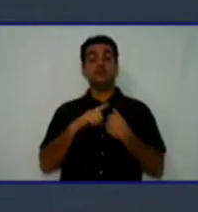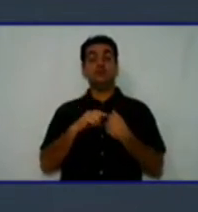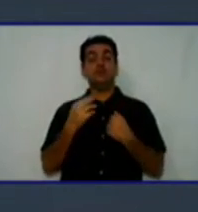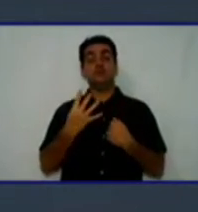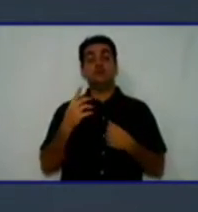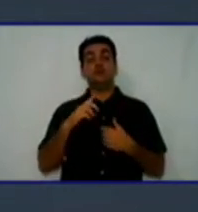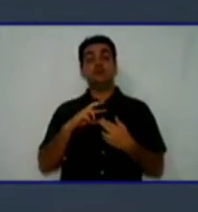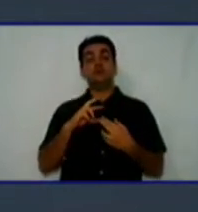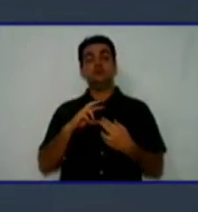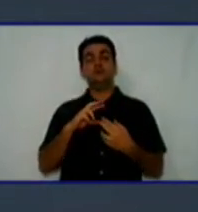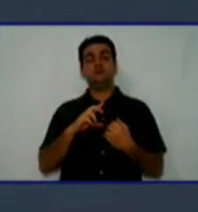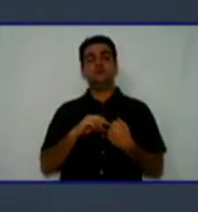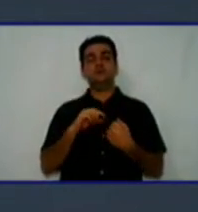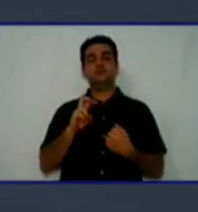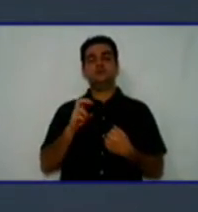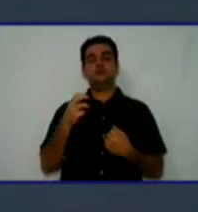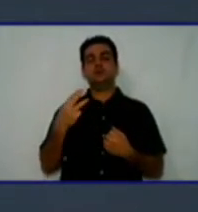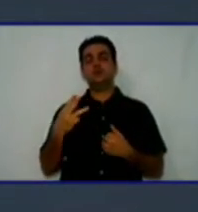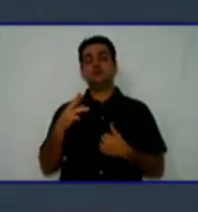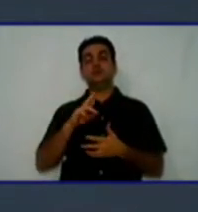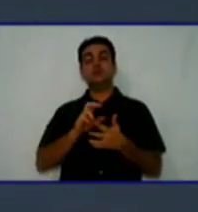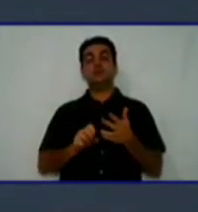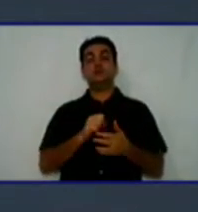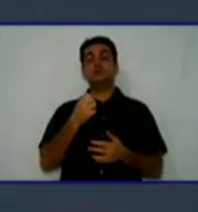artigo 53 da resolução